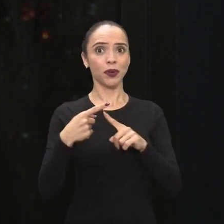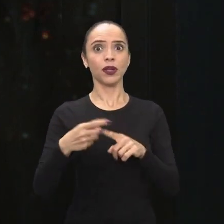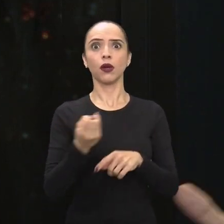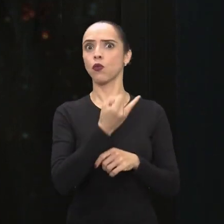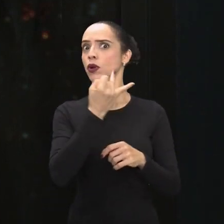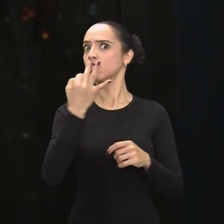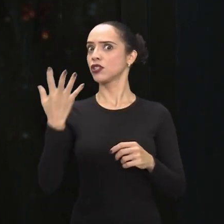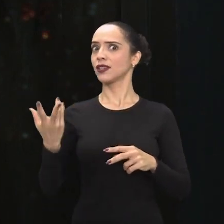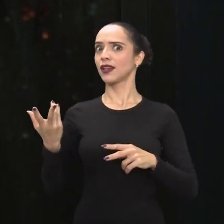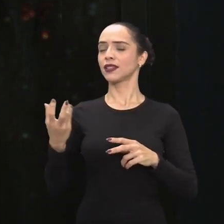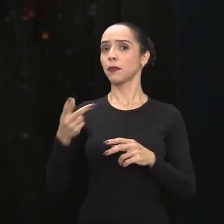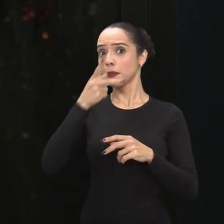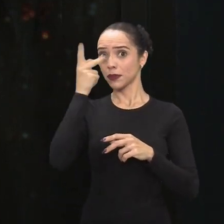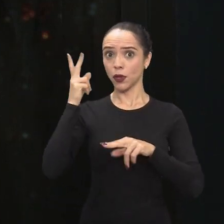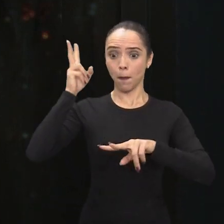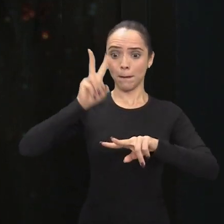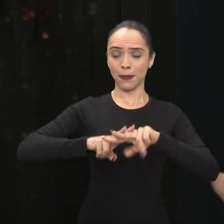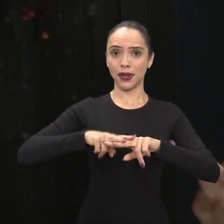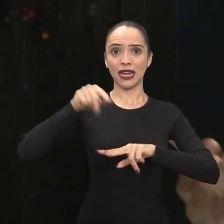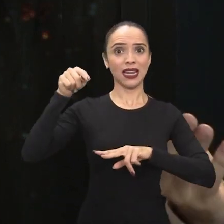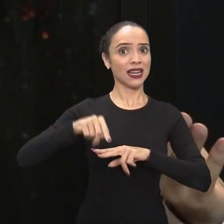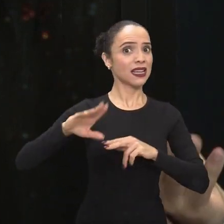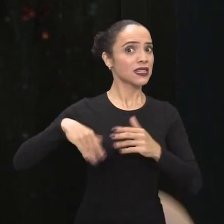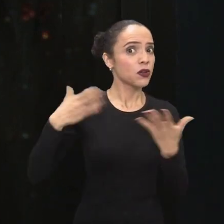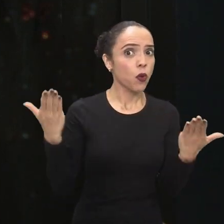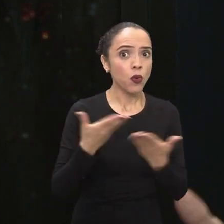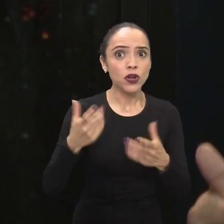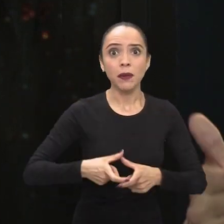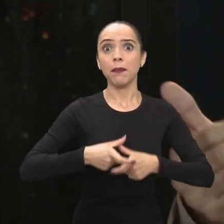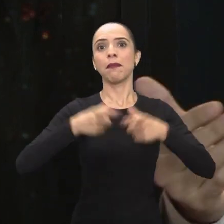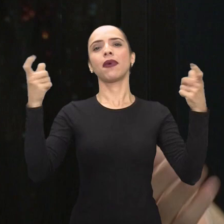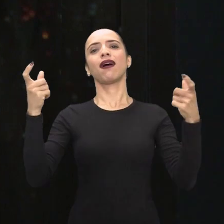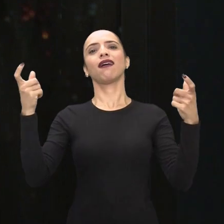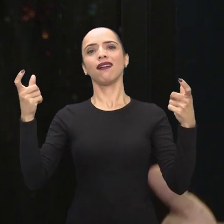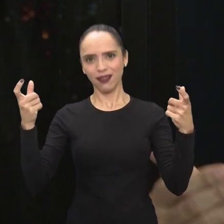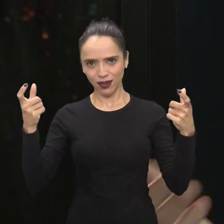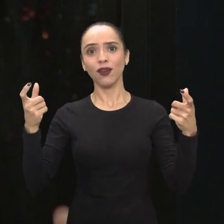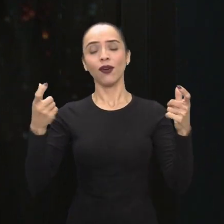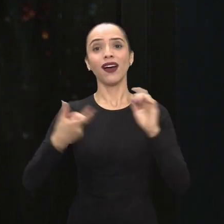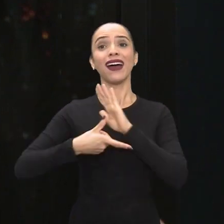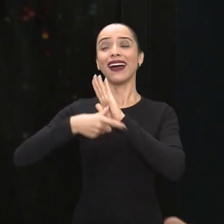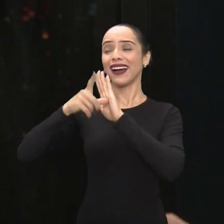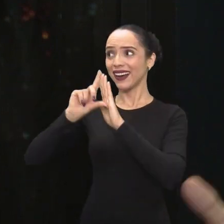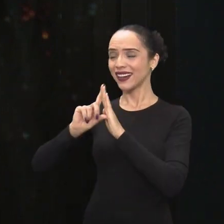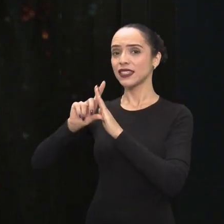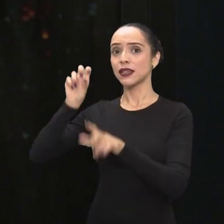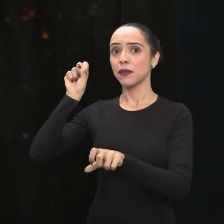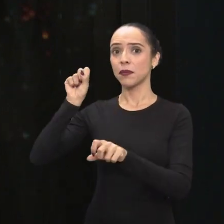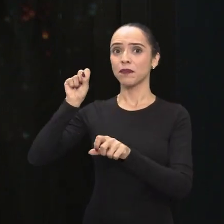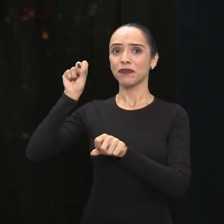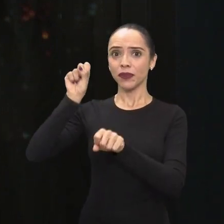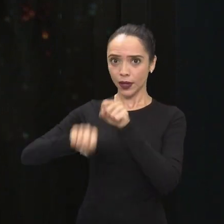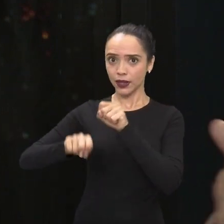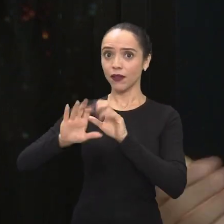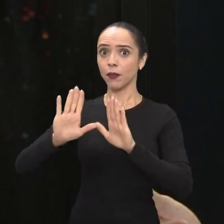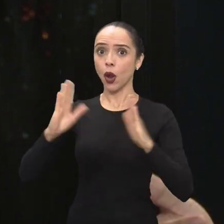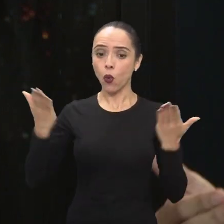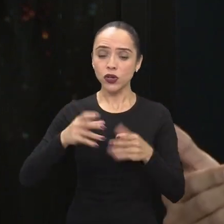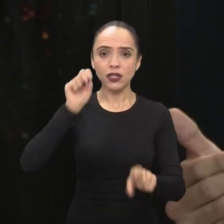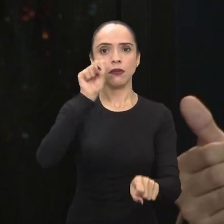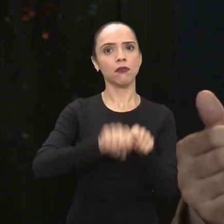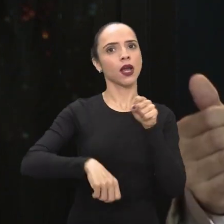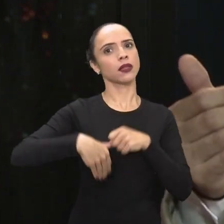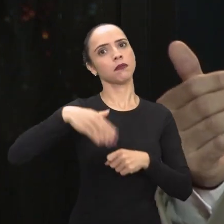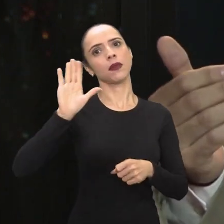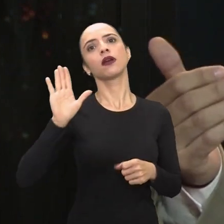de encarceramento como nunca antes visto a nossa polícia nunca matou tanto e tem matado muito mais do que matava antigamente e nem por isso